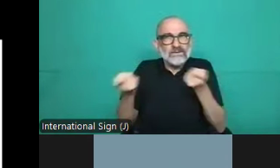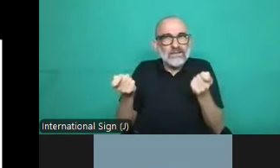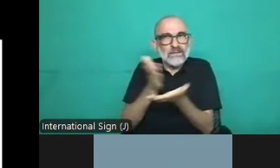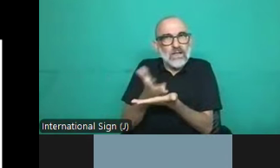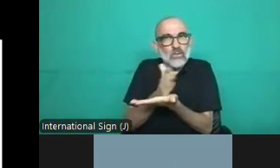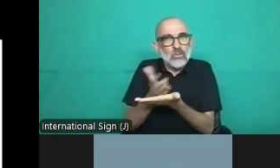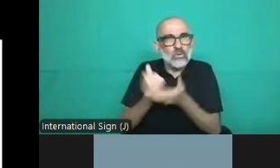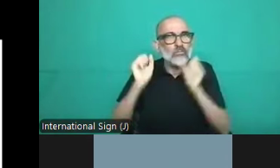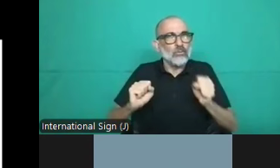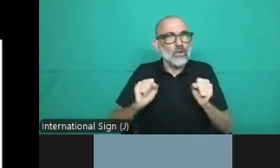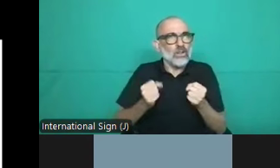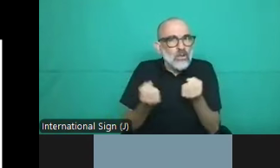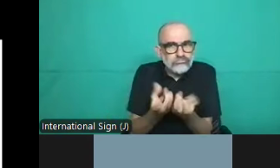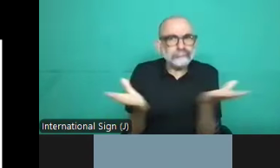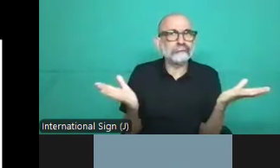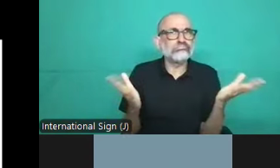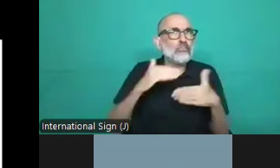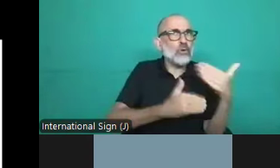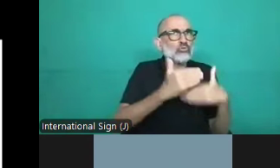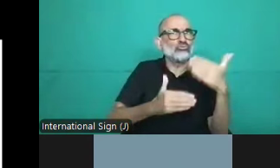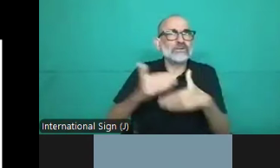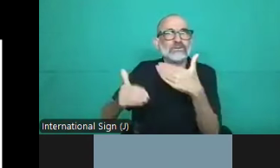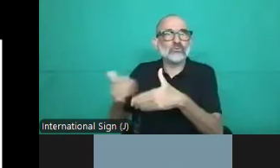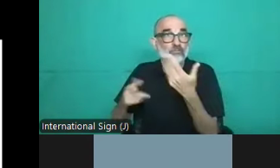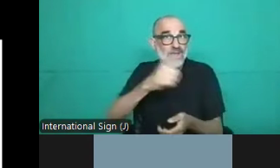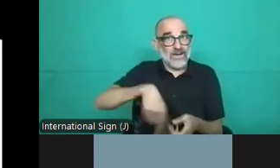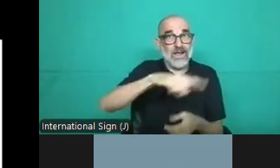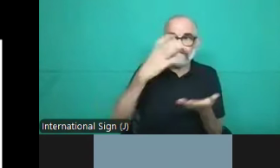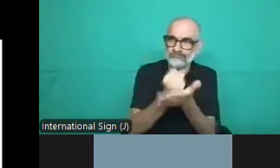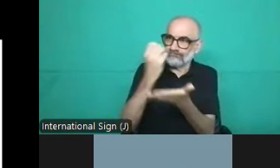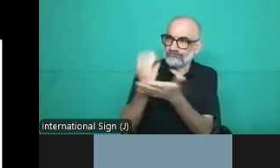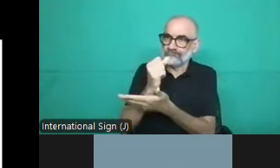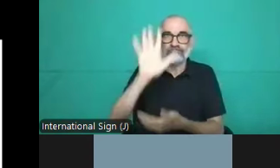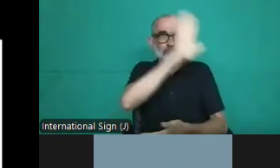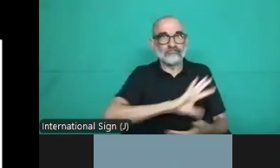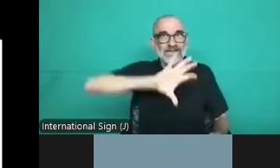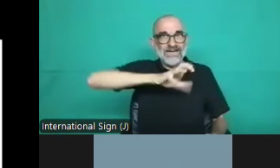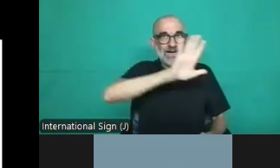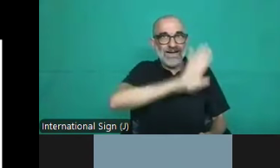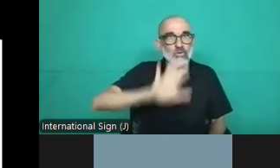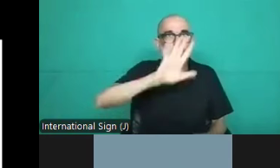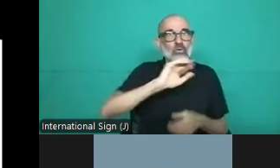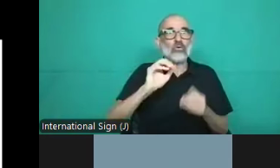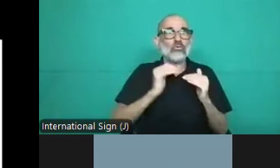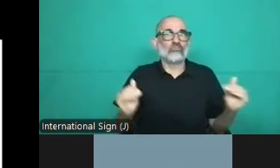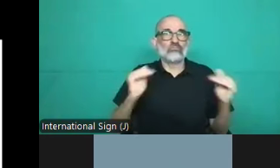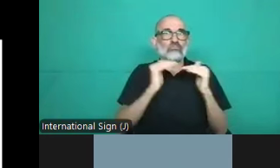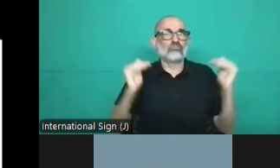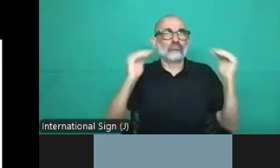teóricos, práticos e entender a importância dessas habilidades de tipo não